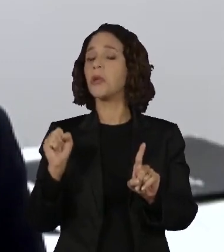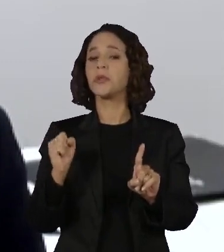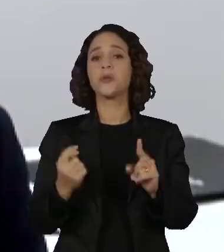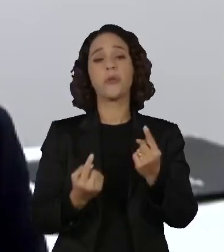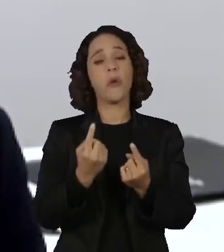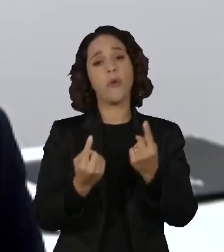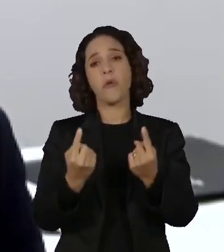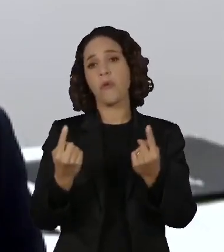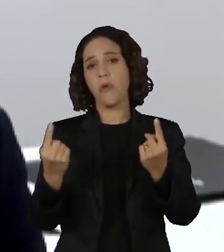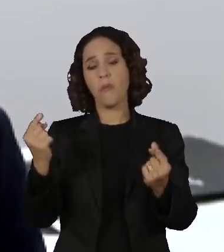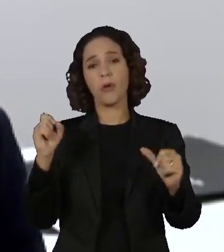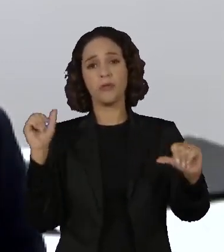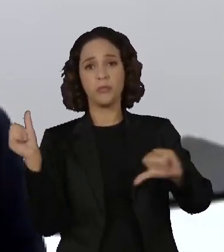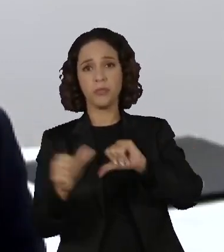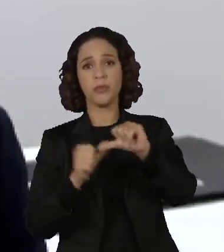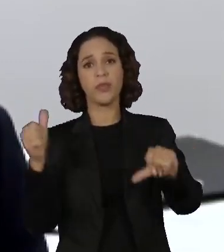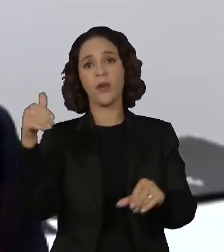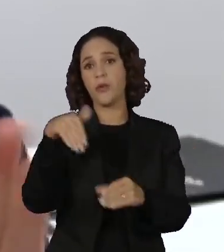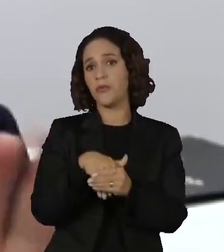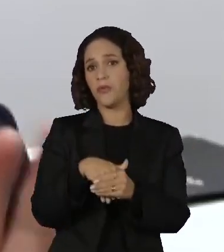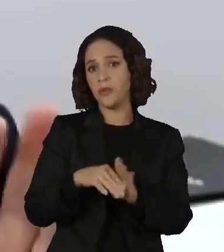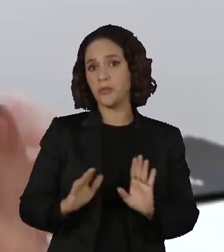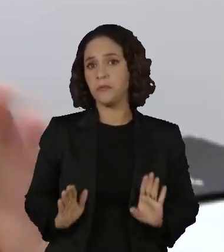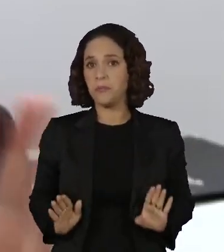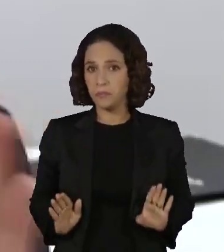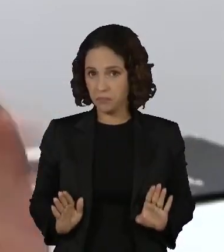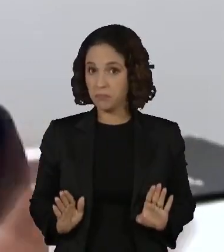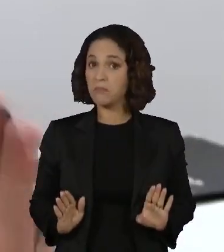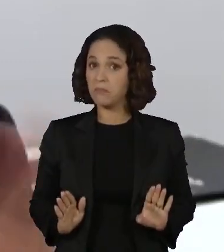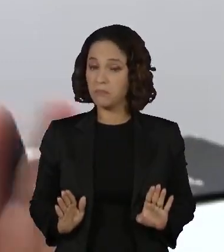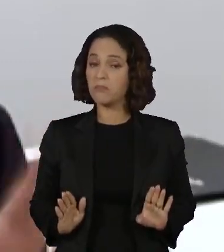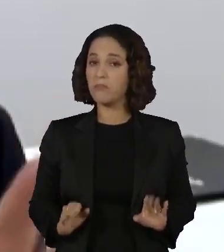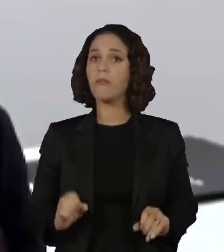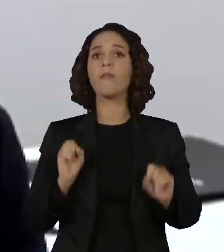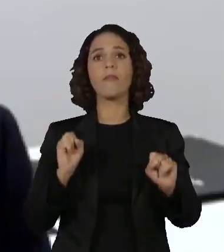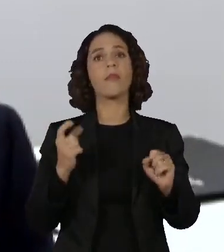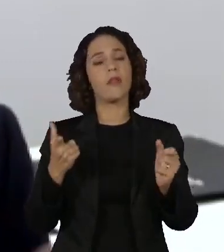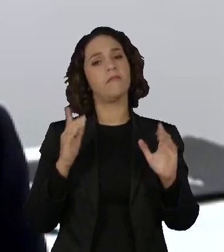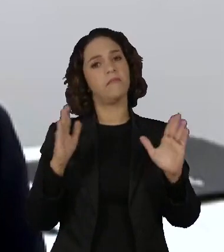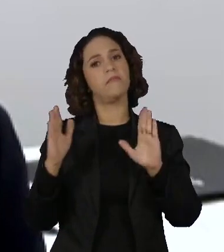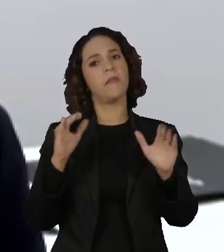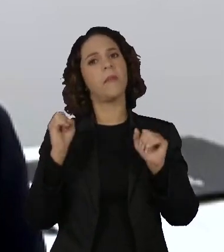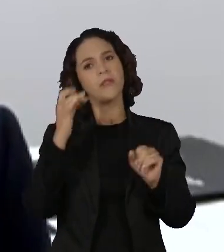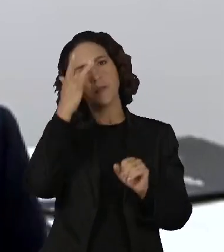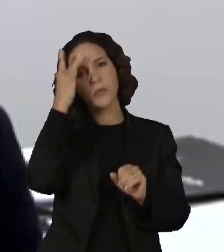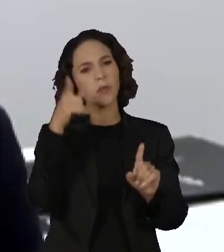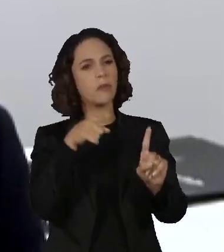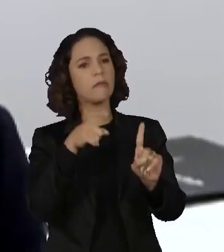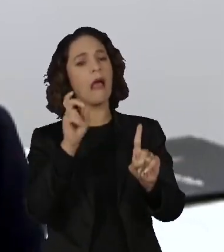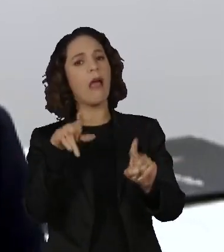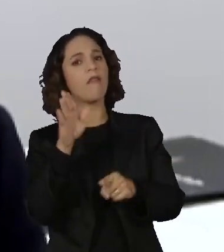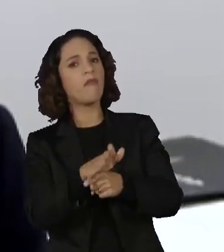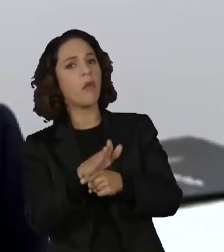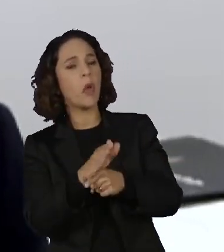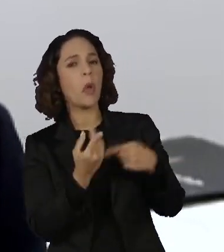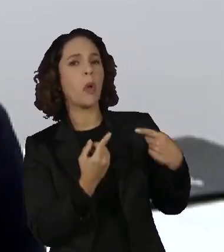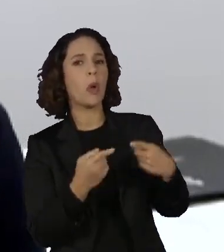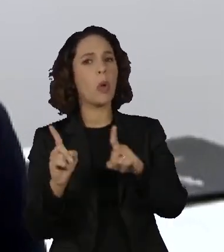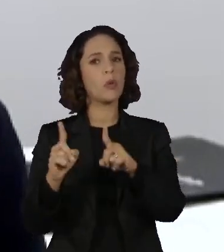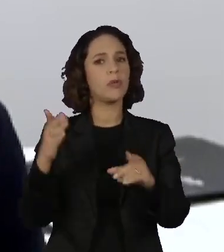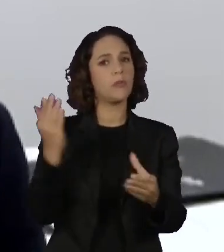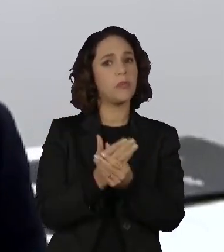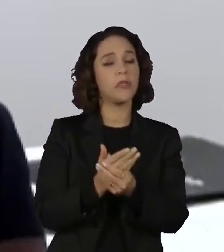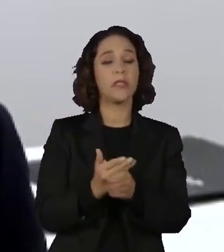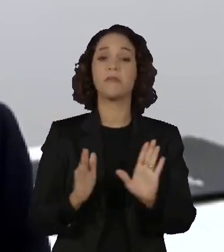julgadores pode mudar de moto a sessão esse convencimento dos jogadores vai